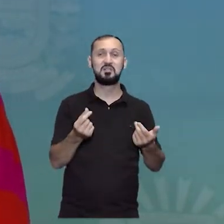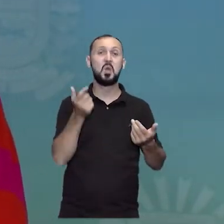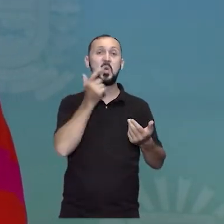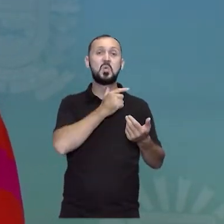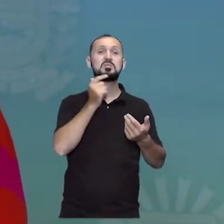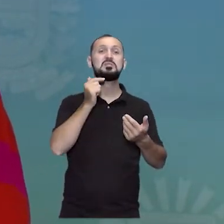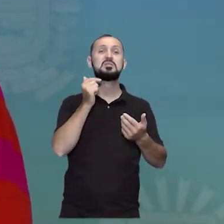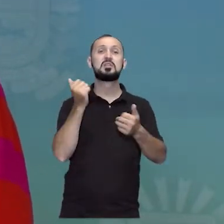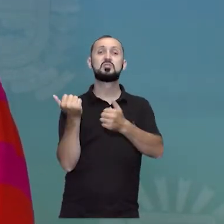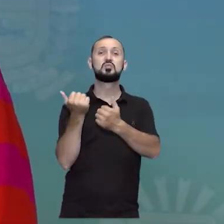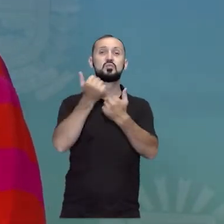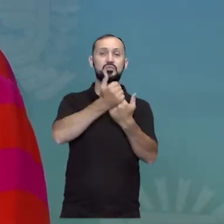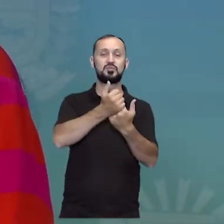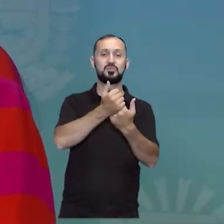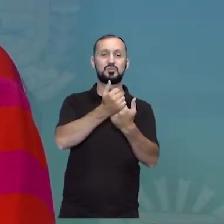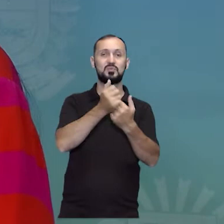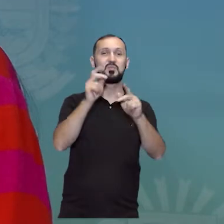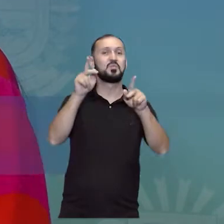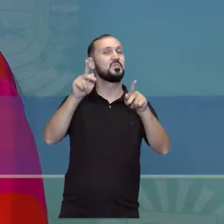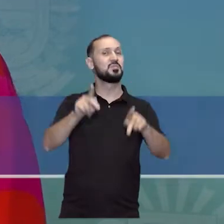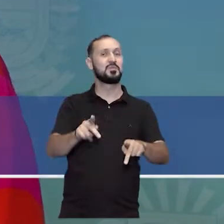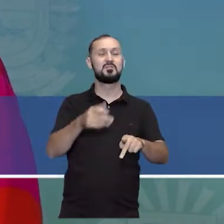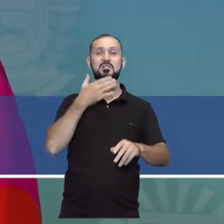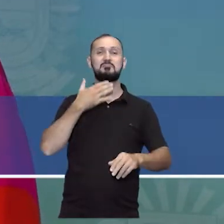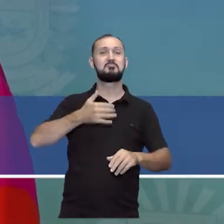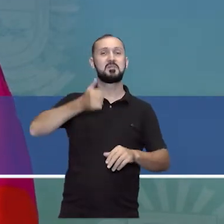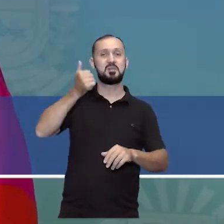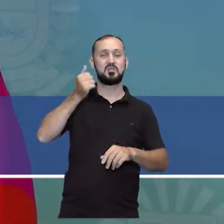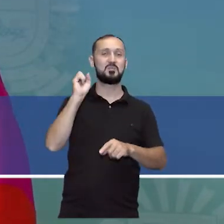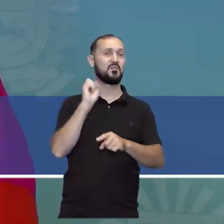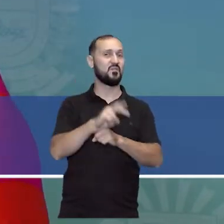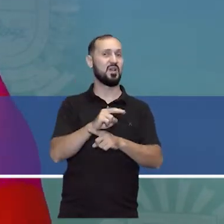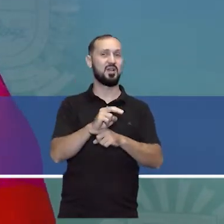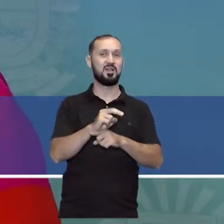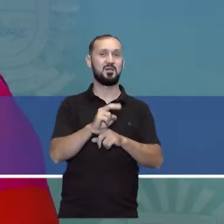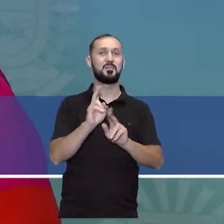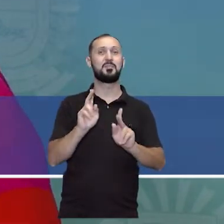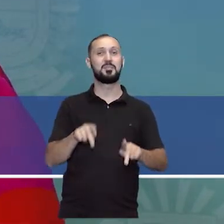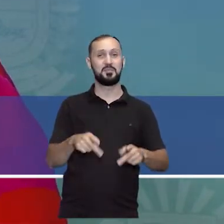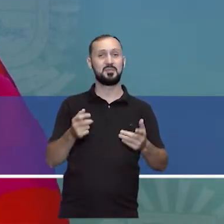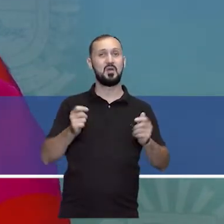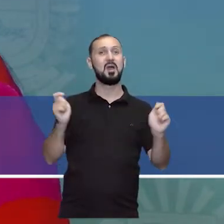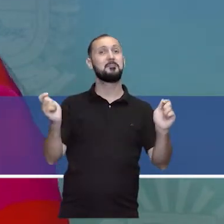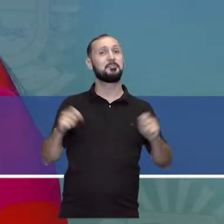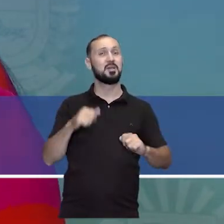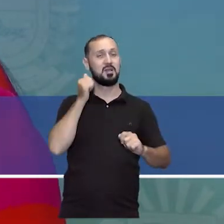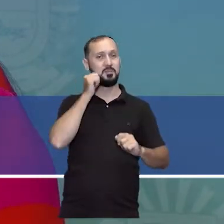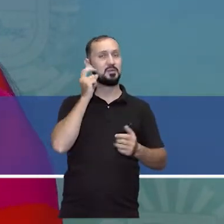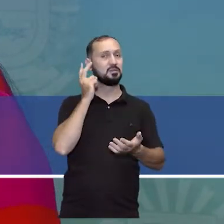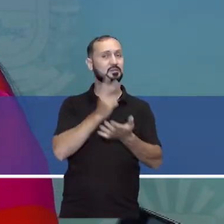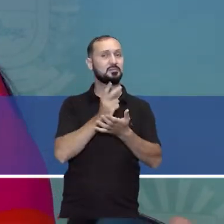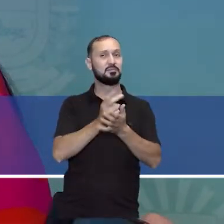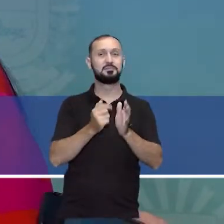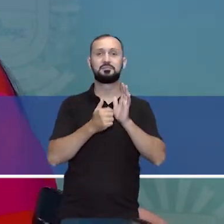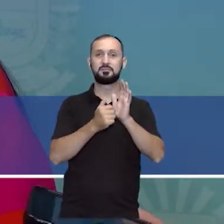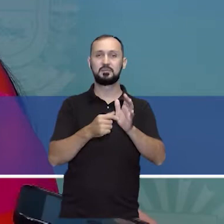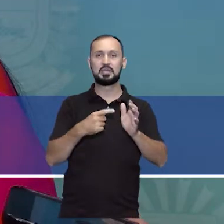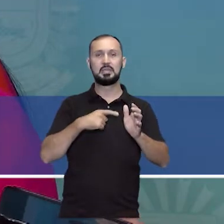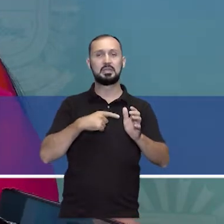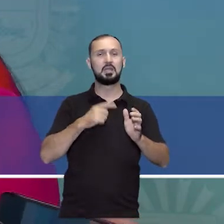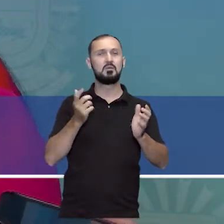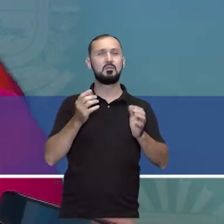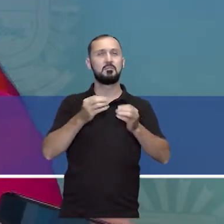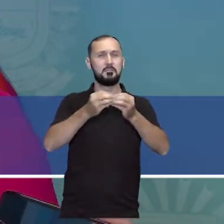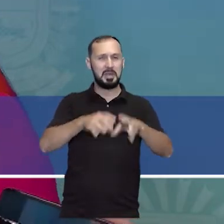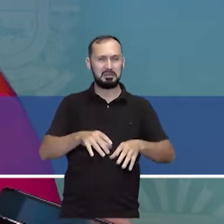e de poder representar a população da melhor forma possível, ocupando um cargo público. Então, a capacidade da mulher ainda é colocada muito em